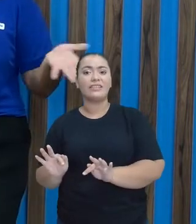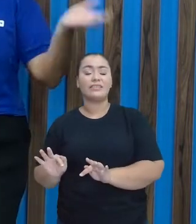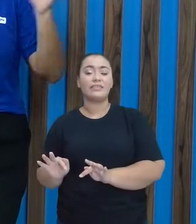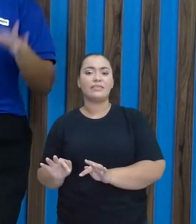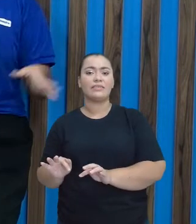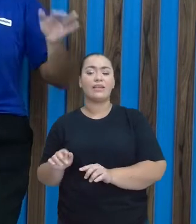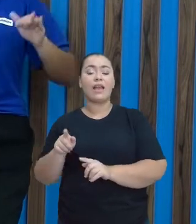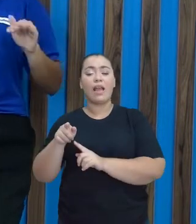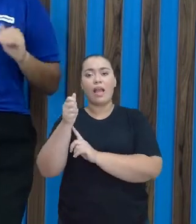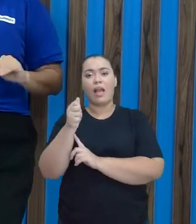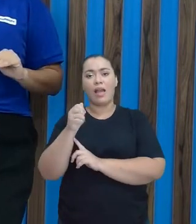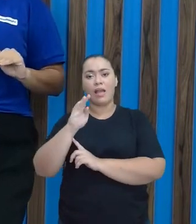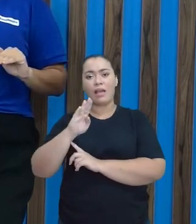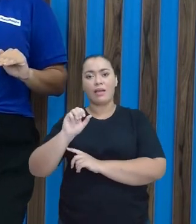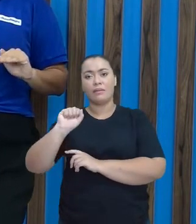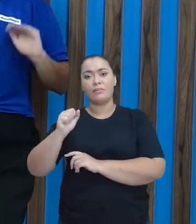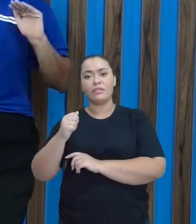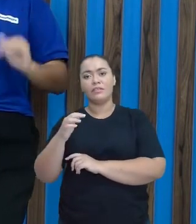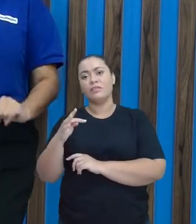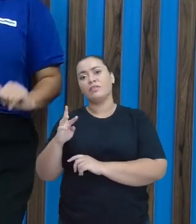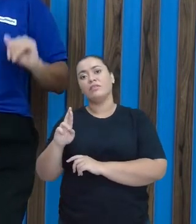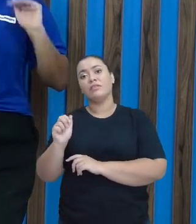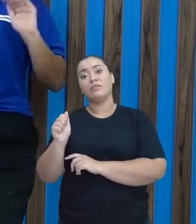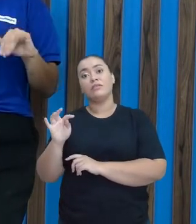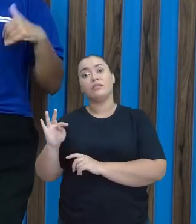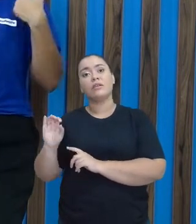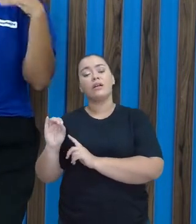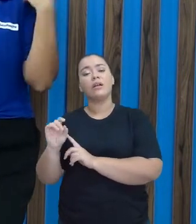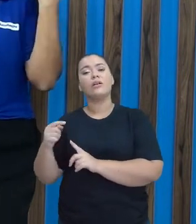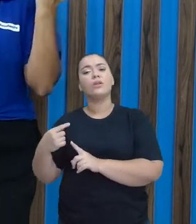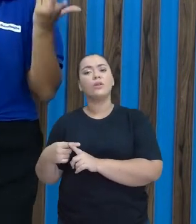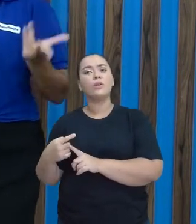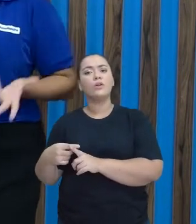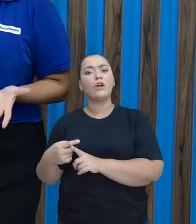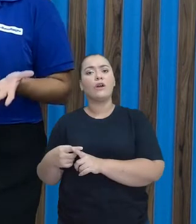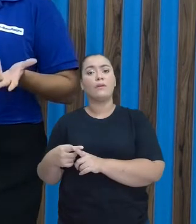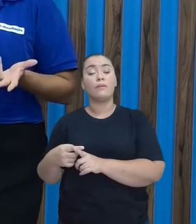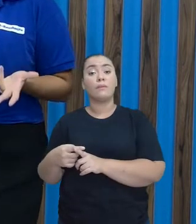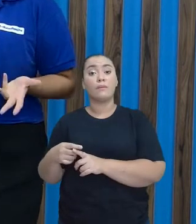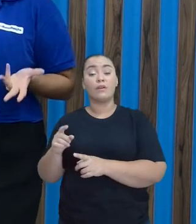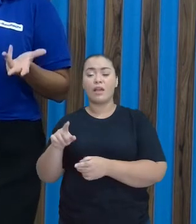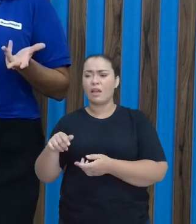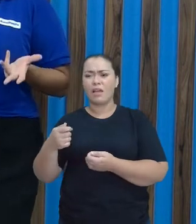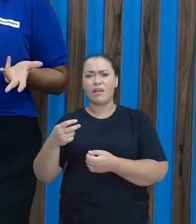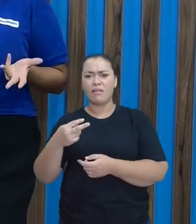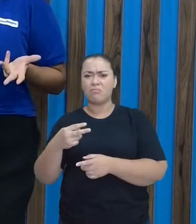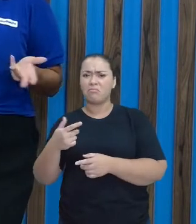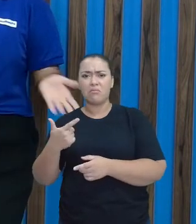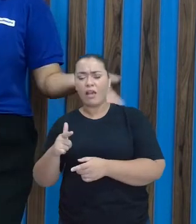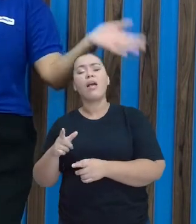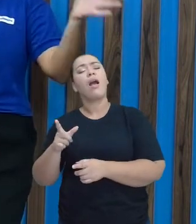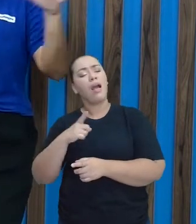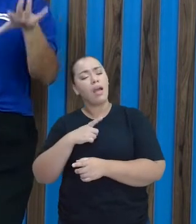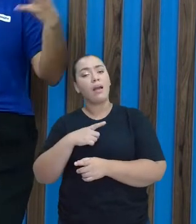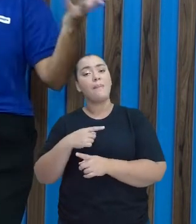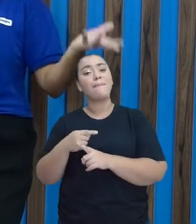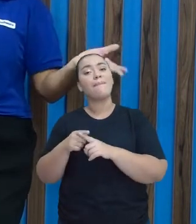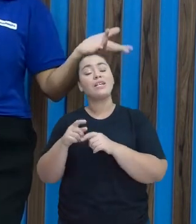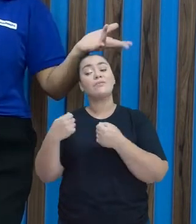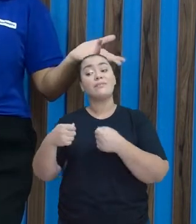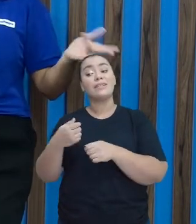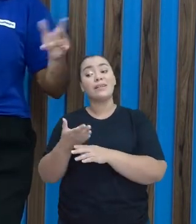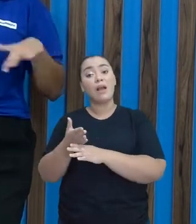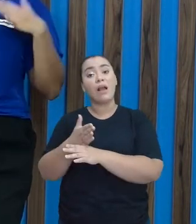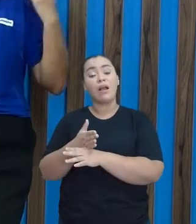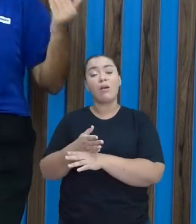quê? Não porque não existem, mas porque eles precisam de um ser que os exprima. Entendem, mais ou menos? Primitivo